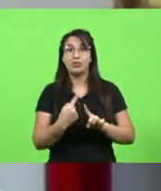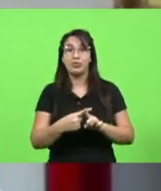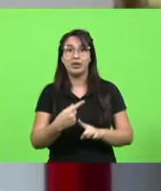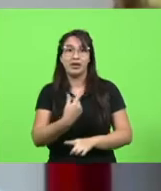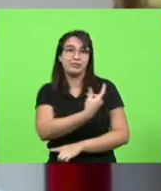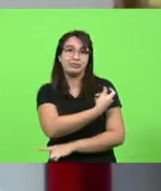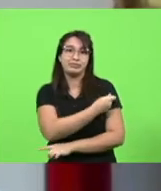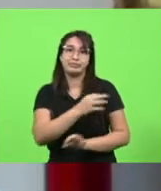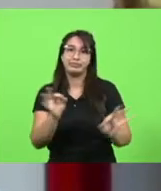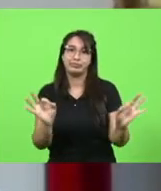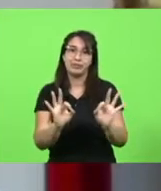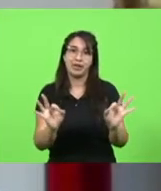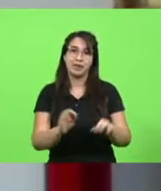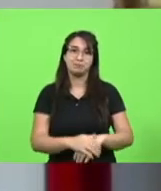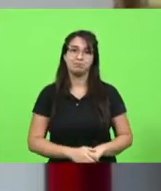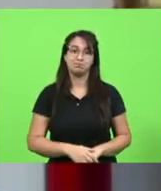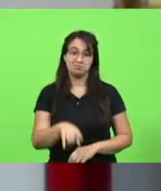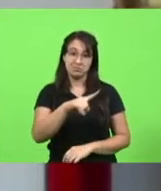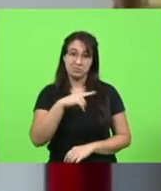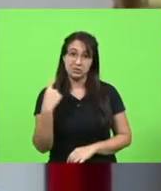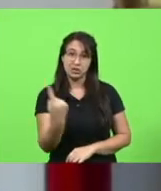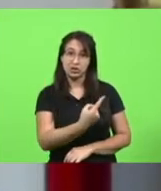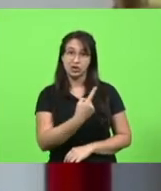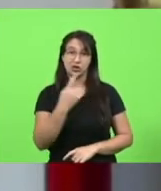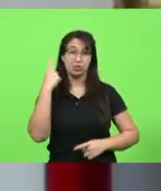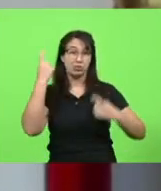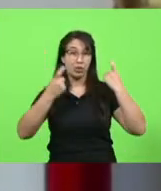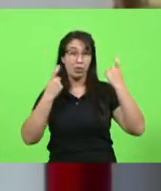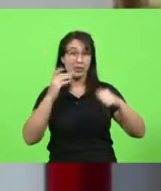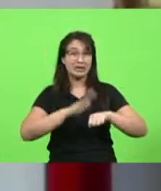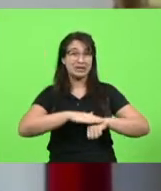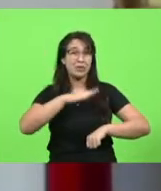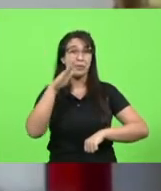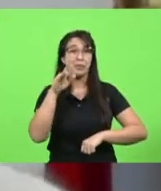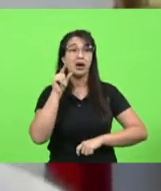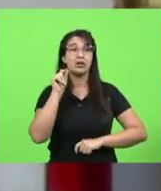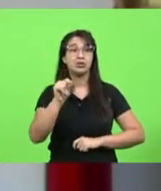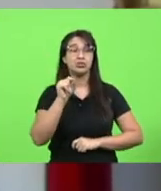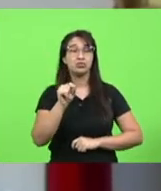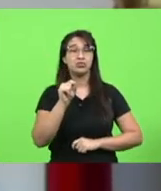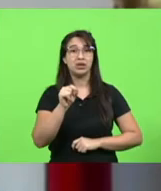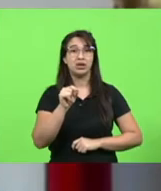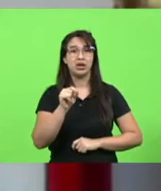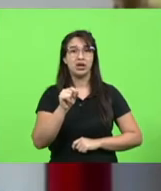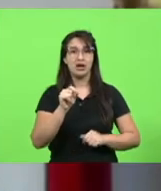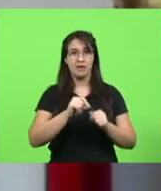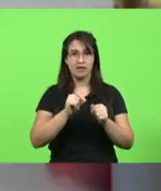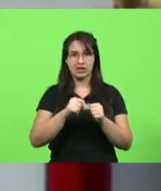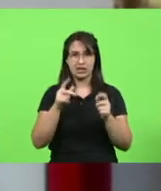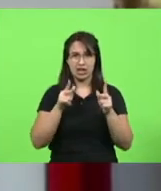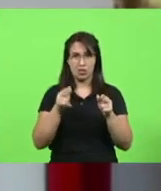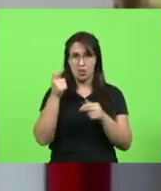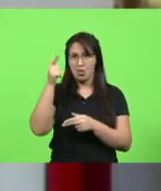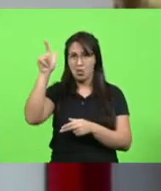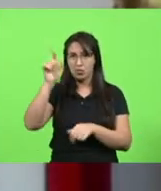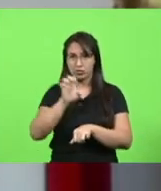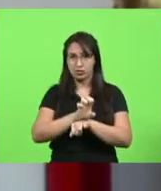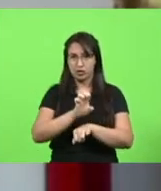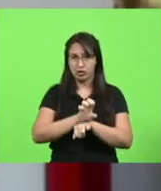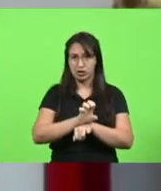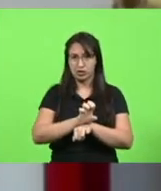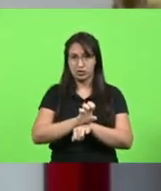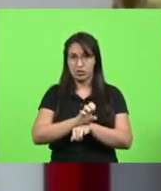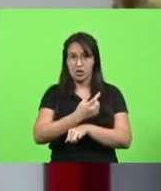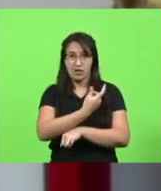doutor Vicente e demais deputados aqui presentes, tá? É que não se faça como outros estados, que a vacina vira um poder